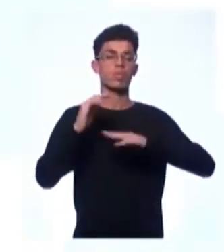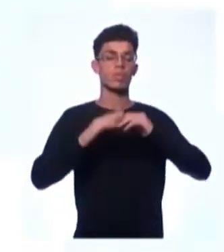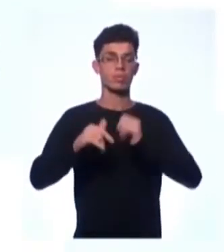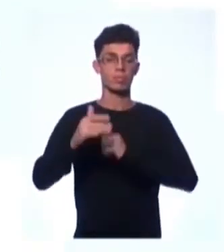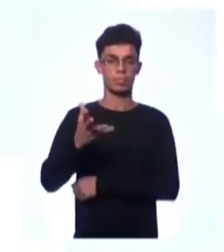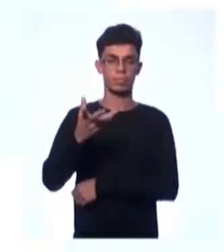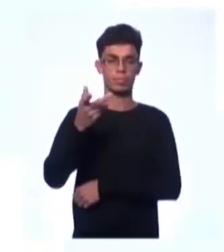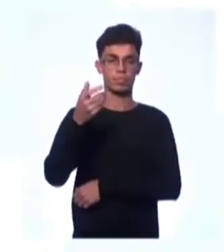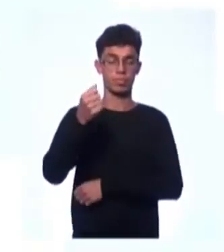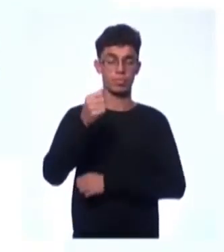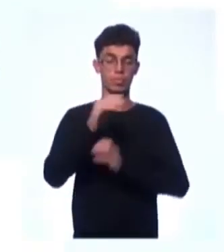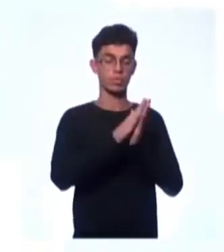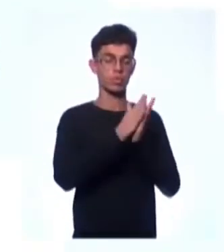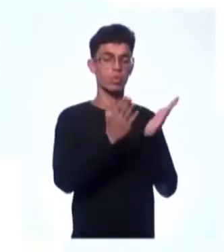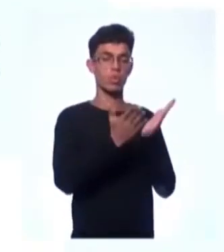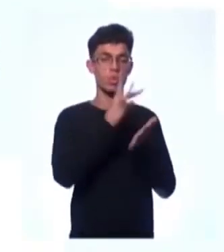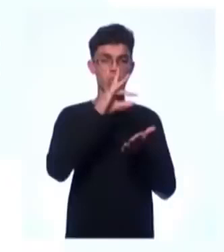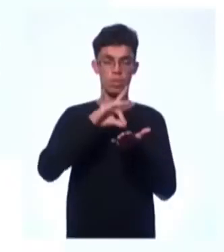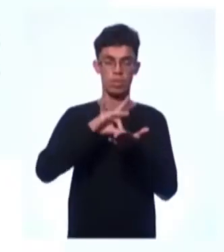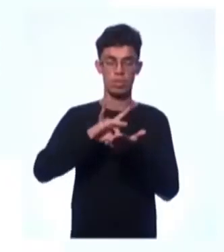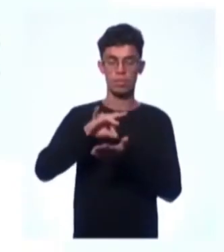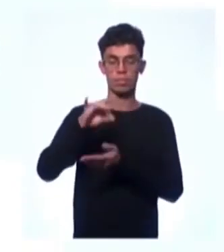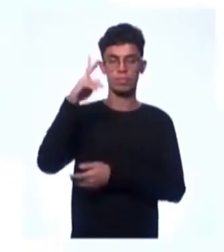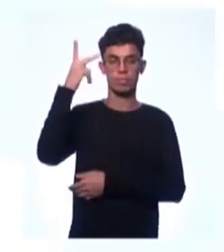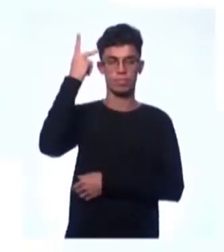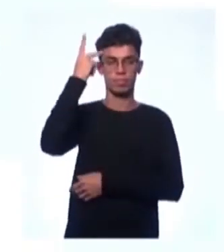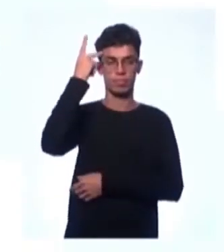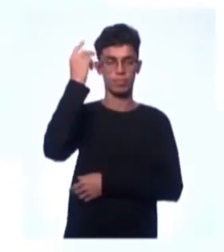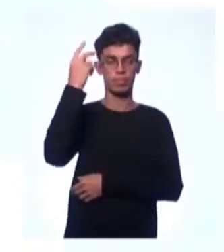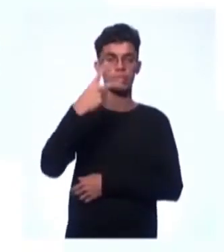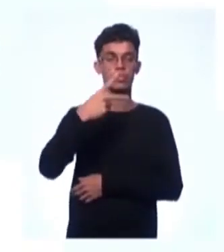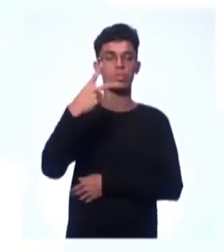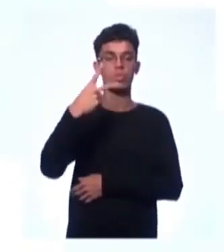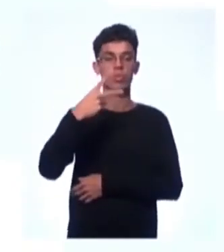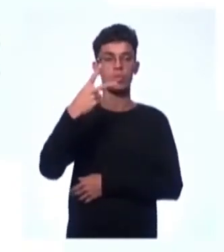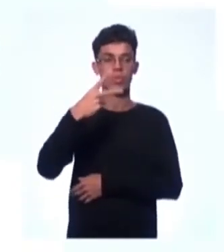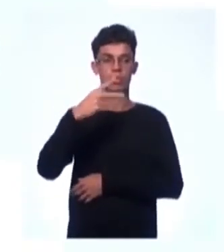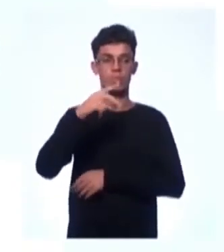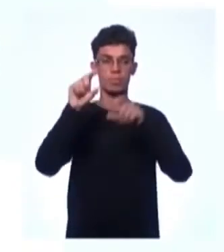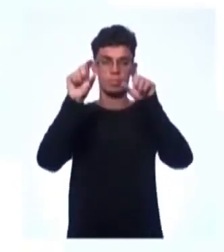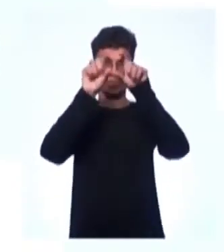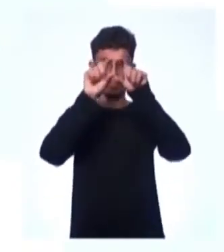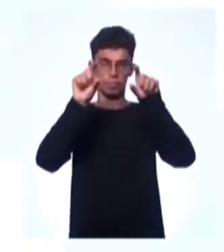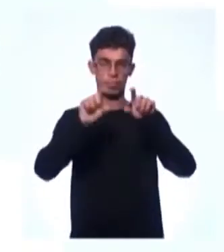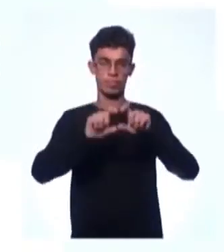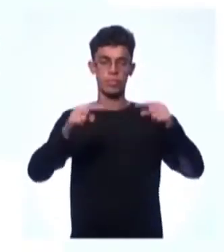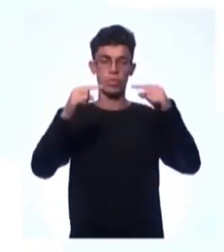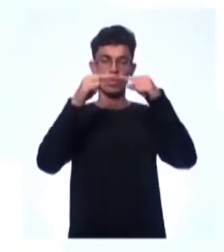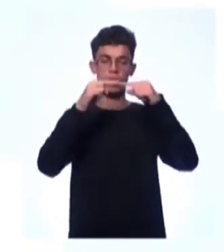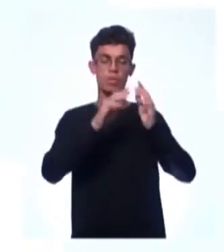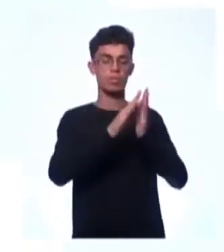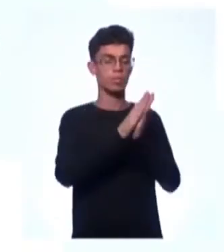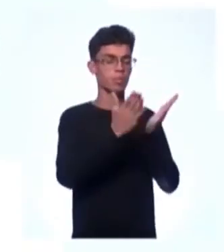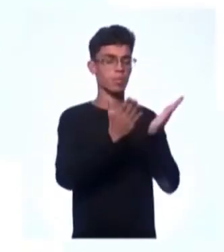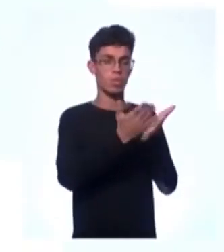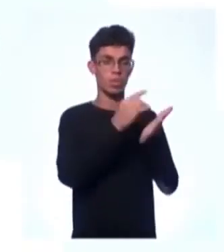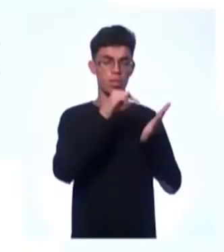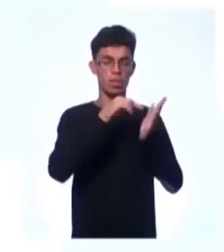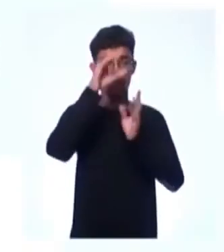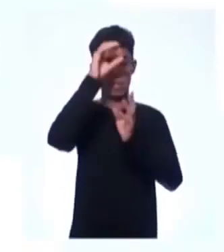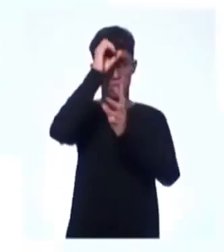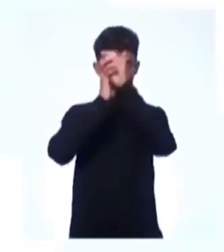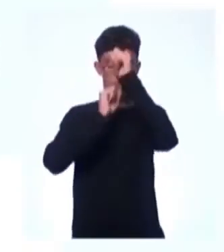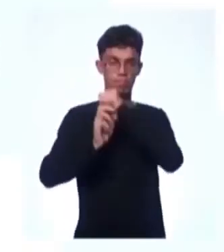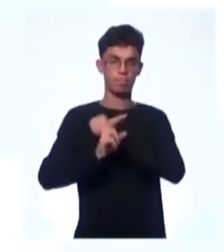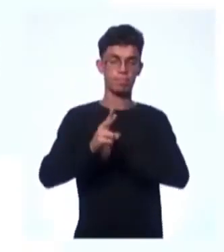aí são habilidades do currículo oficial do Estado de São Paulo, né? São essas duas que nós vamos trabalhar, que estão relacionadas aí com o seu material Aprender Sempre, né? Identificar as